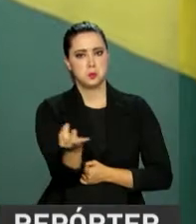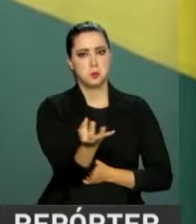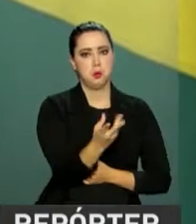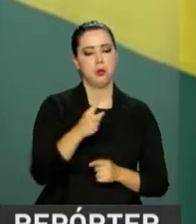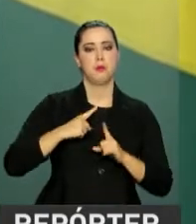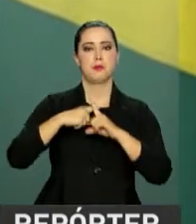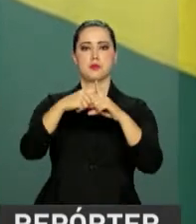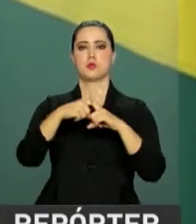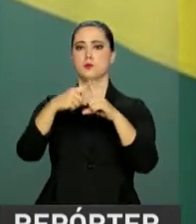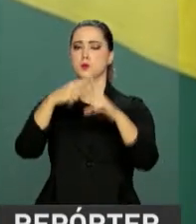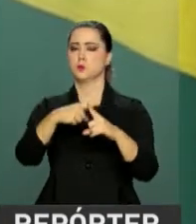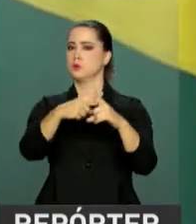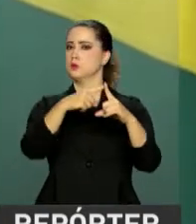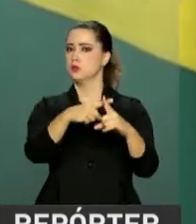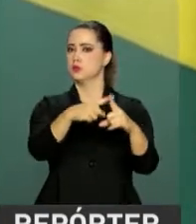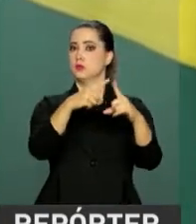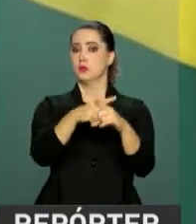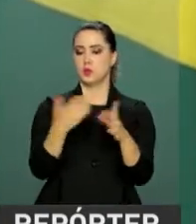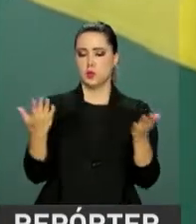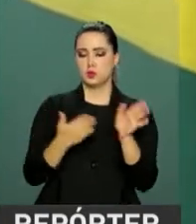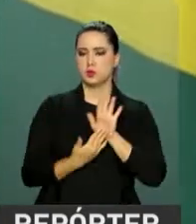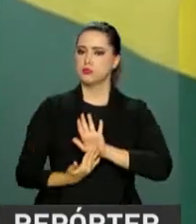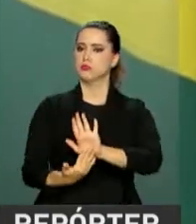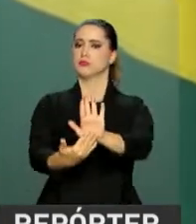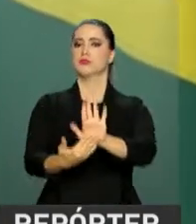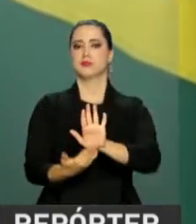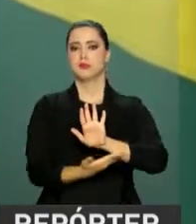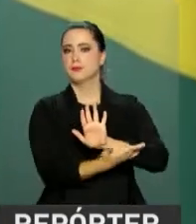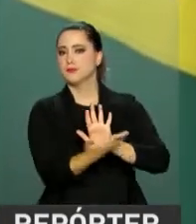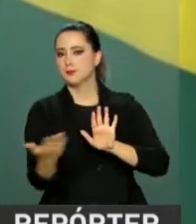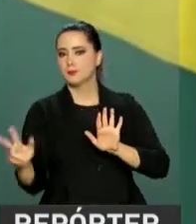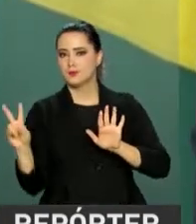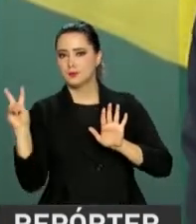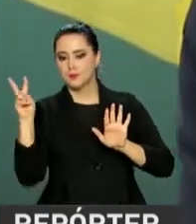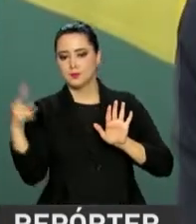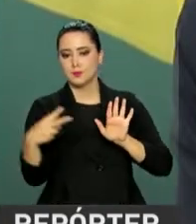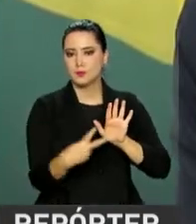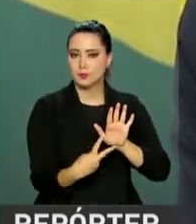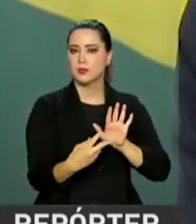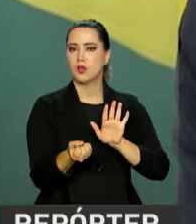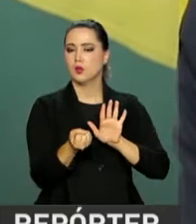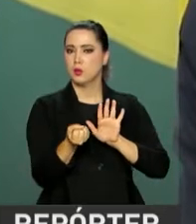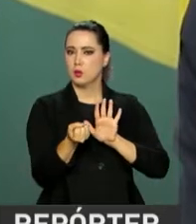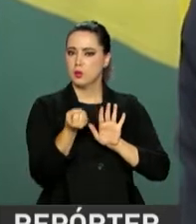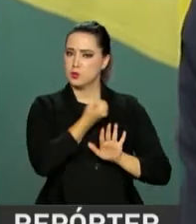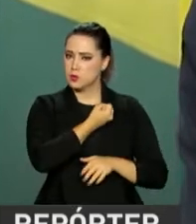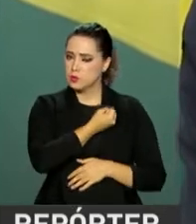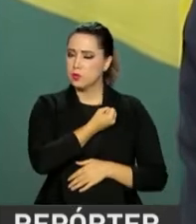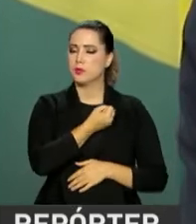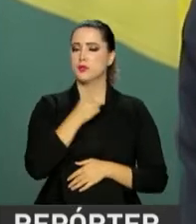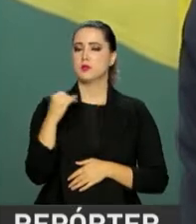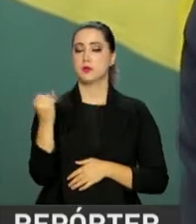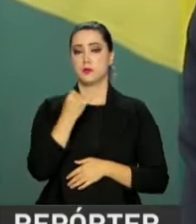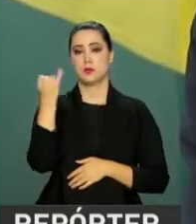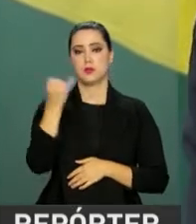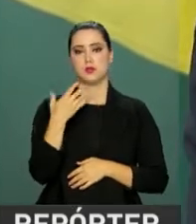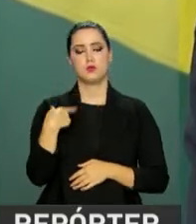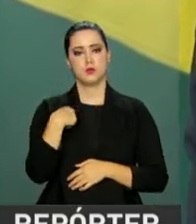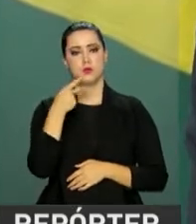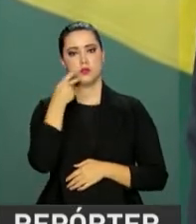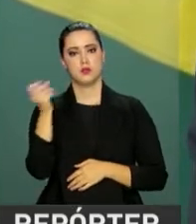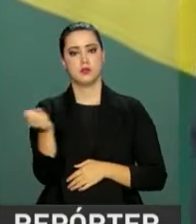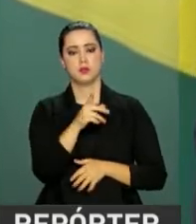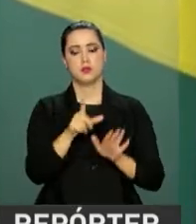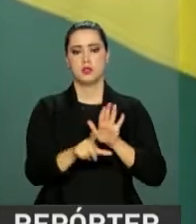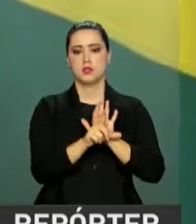estão à vista de todos né e eu estava falando aqui 12 das várias reformas que